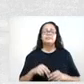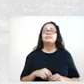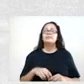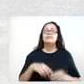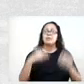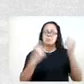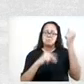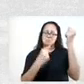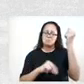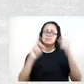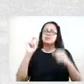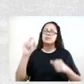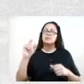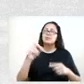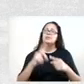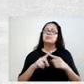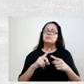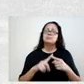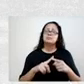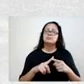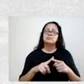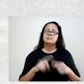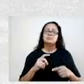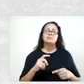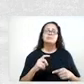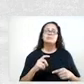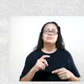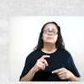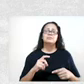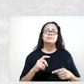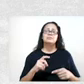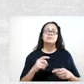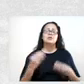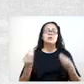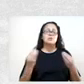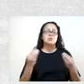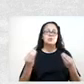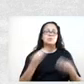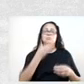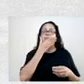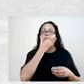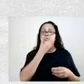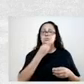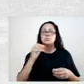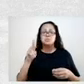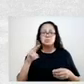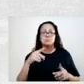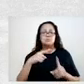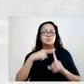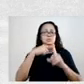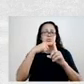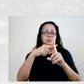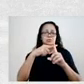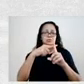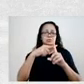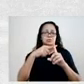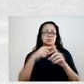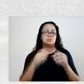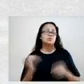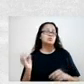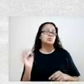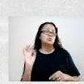algo desagradara a Deus. Ordens flagelantes, como a dos Irmãos da Cruz, surgiram nesse período da